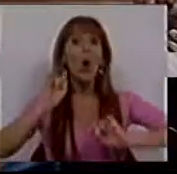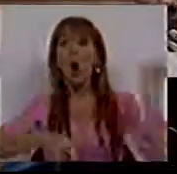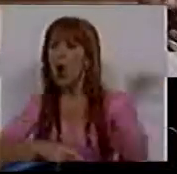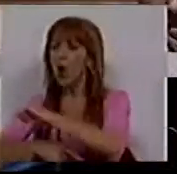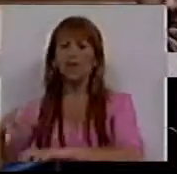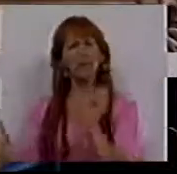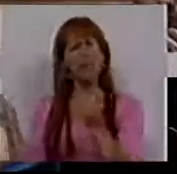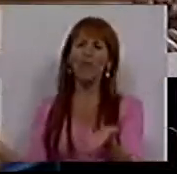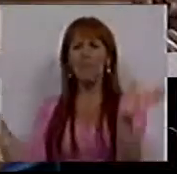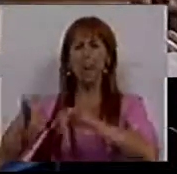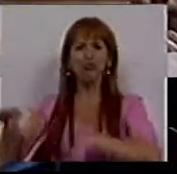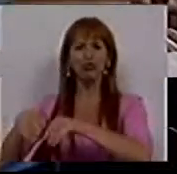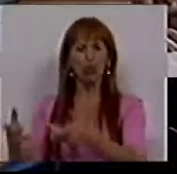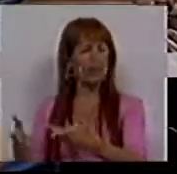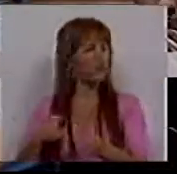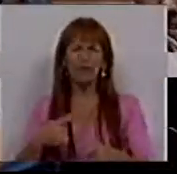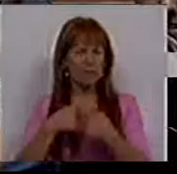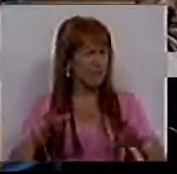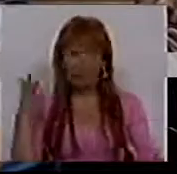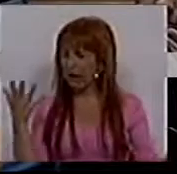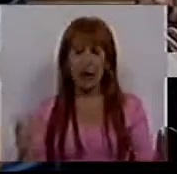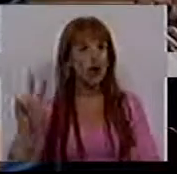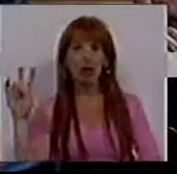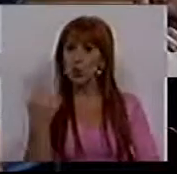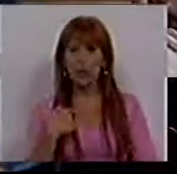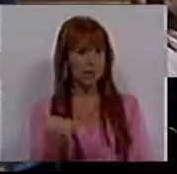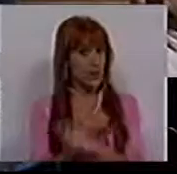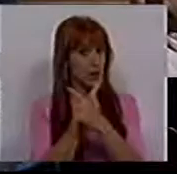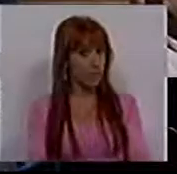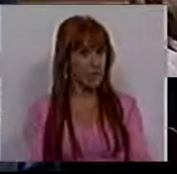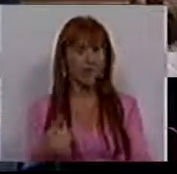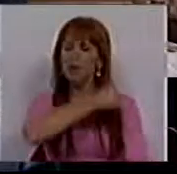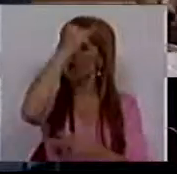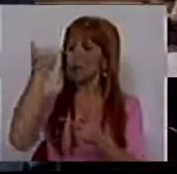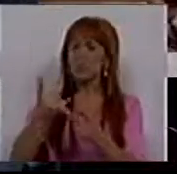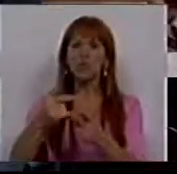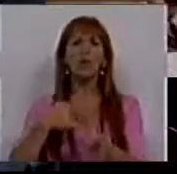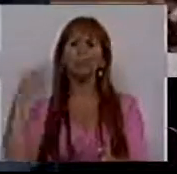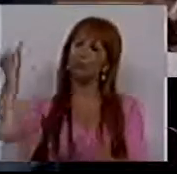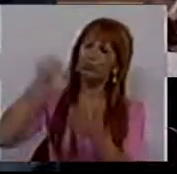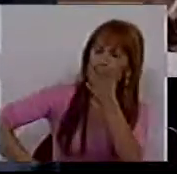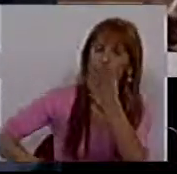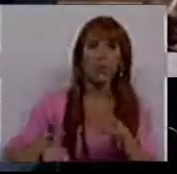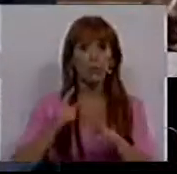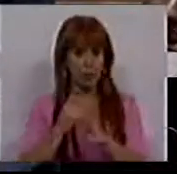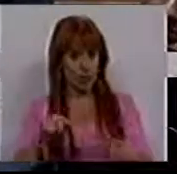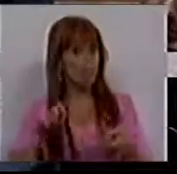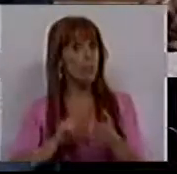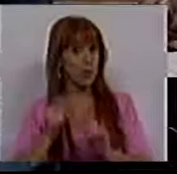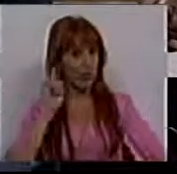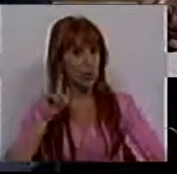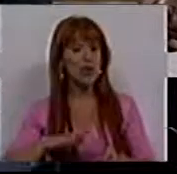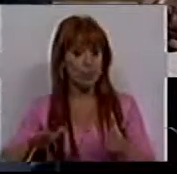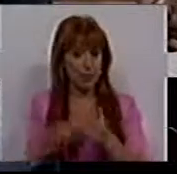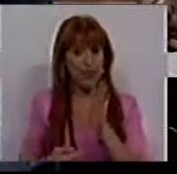que é promover o jogo. Vamos diferenciar estas duas atividades. Em segundo lugar, tributação, porque este também é um ponto